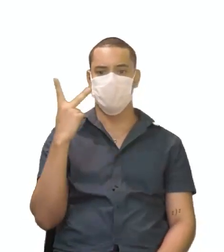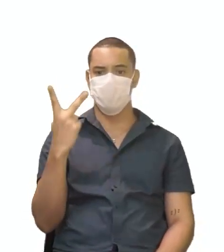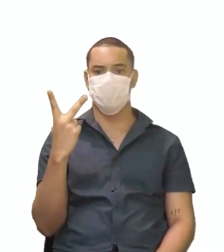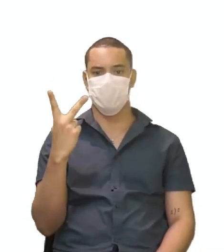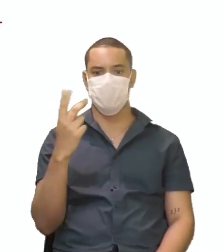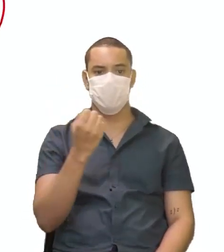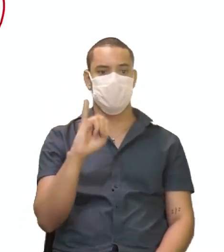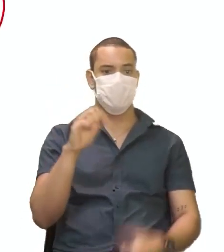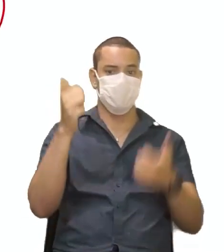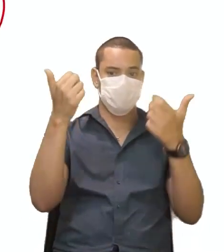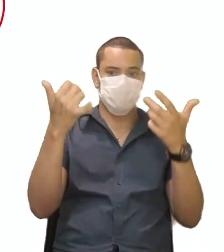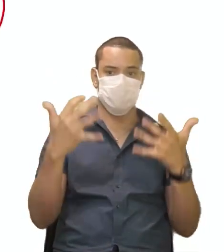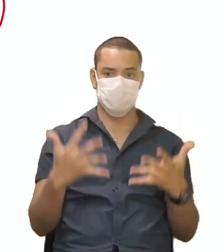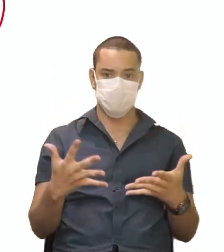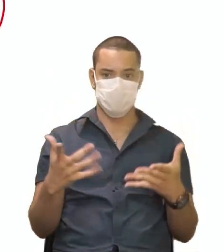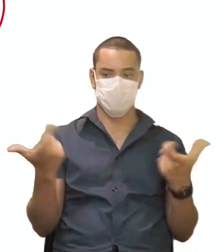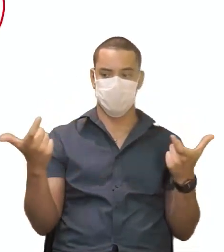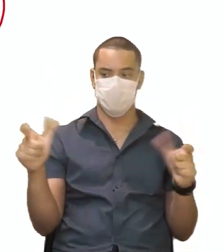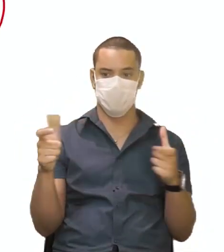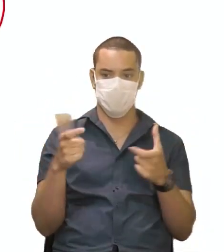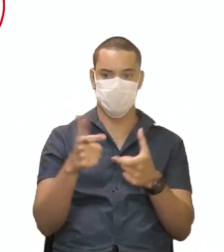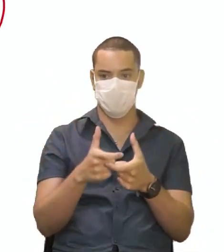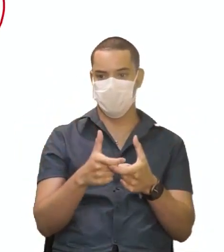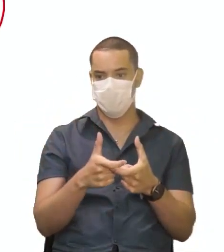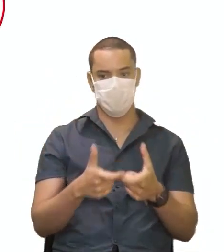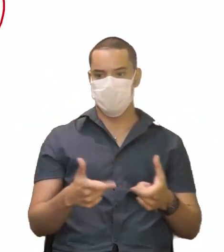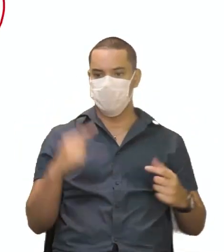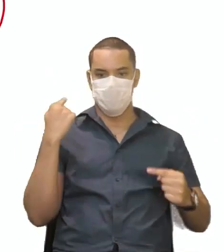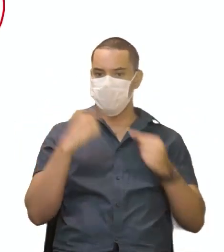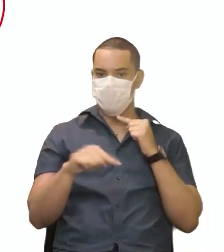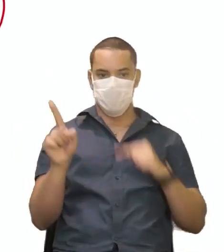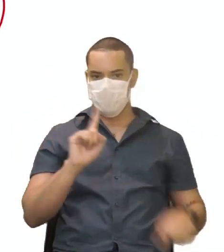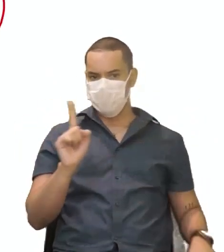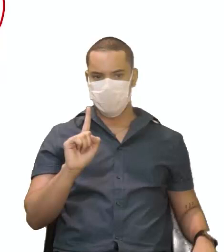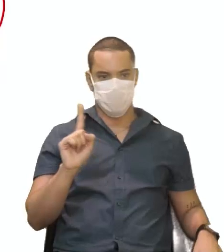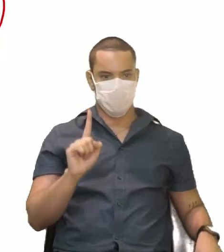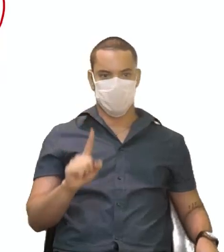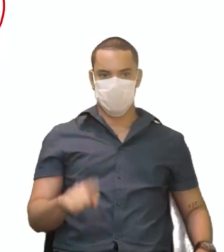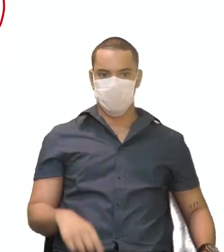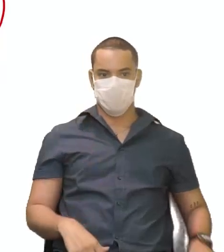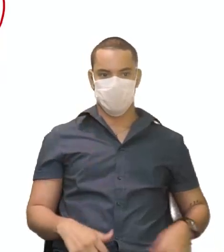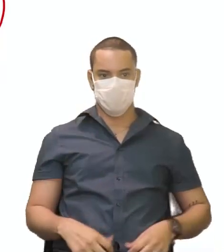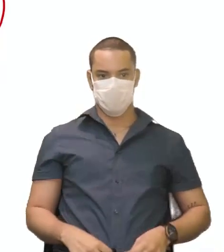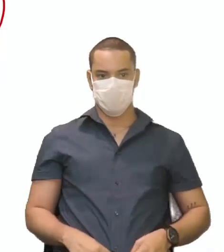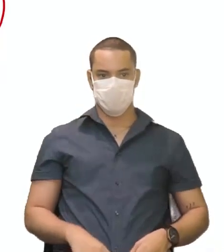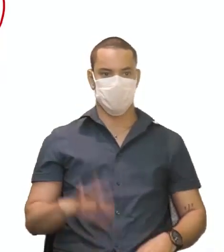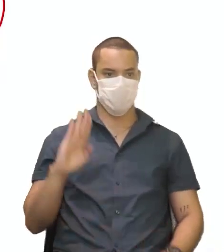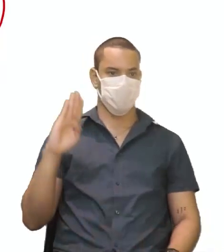se eu estou falando de uma fase reducional? Então, ela está